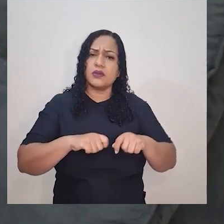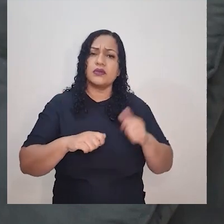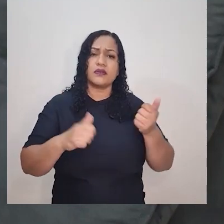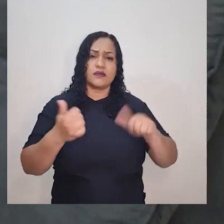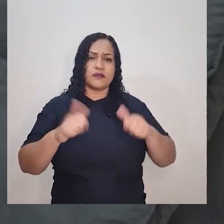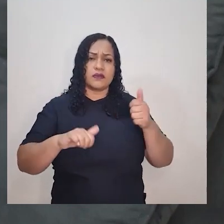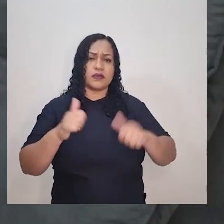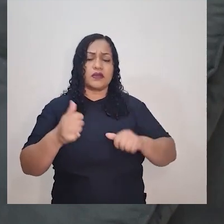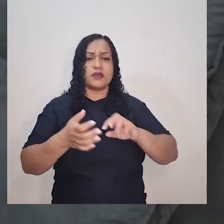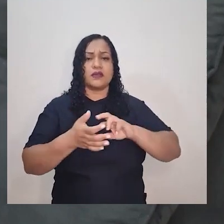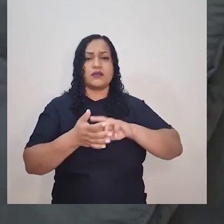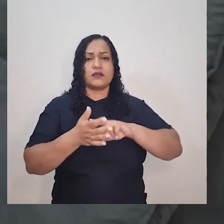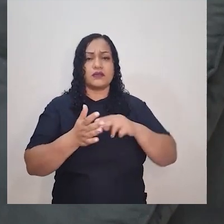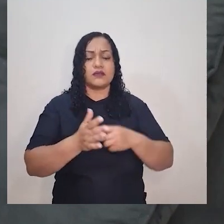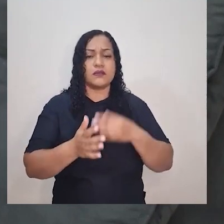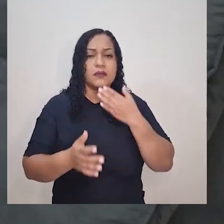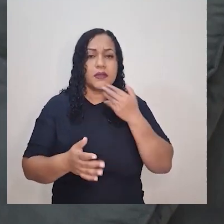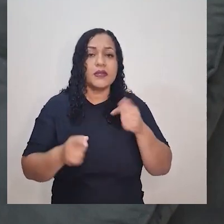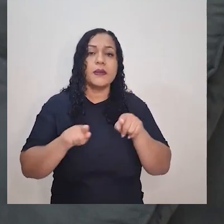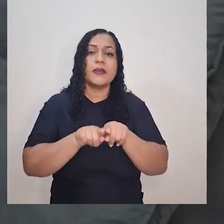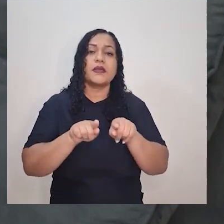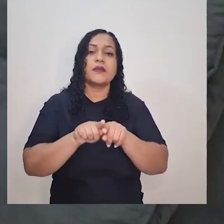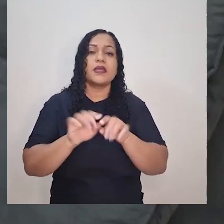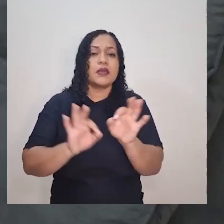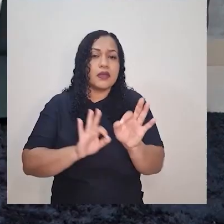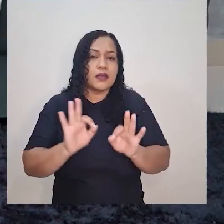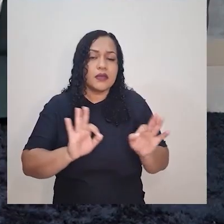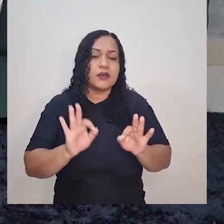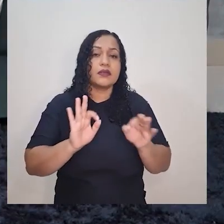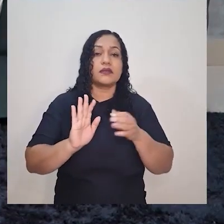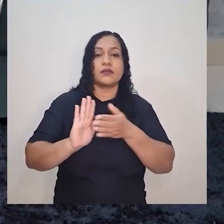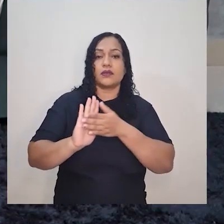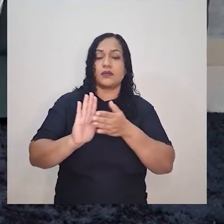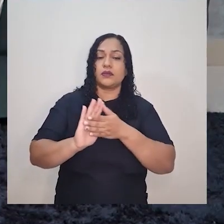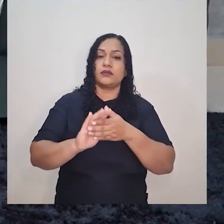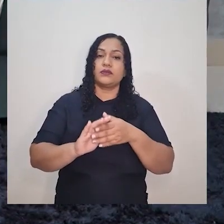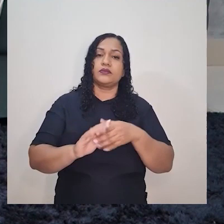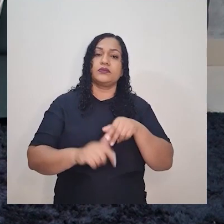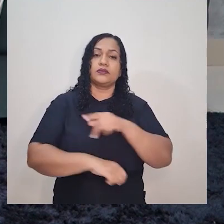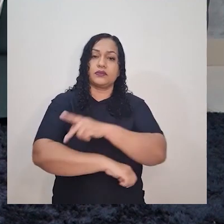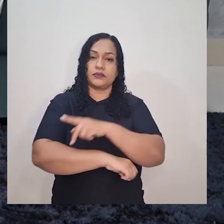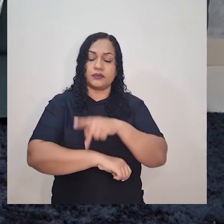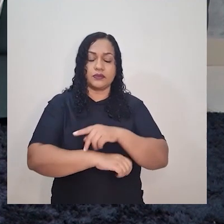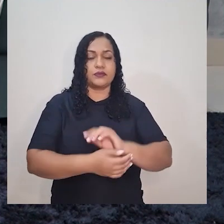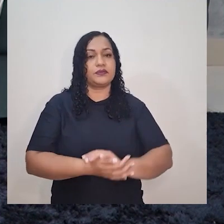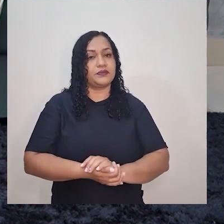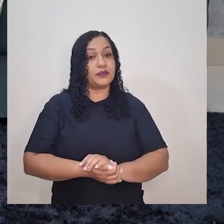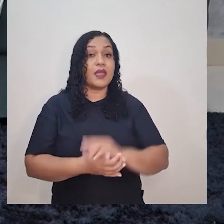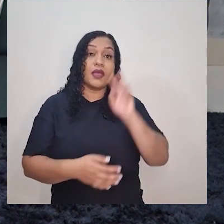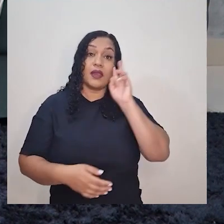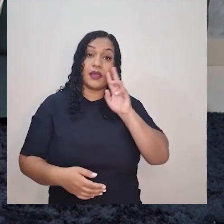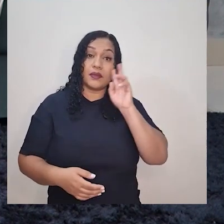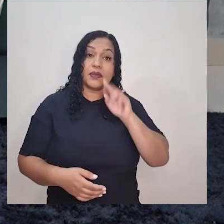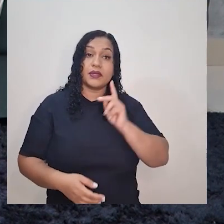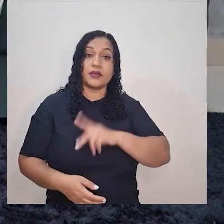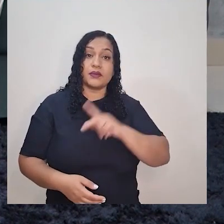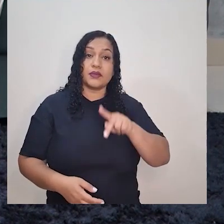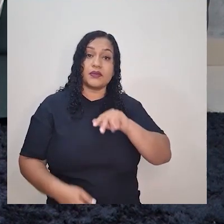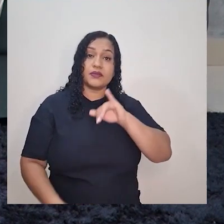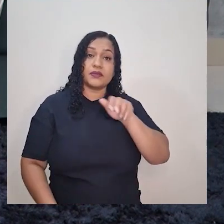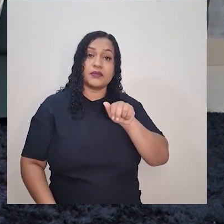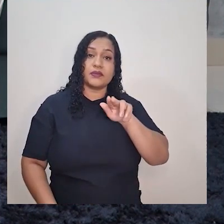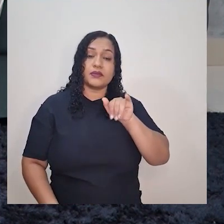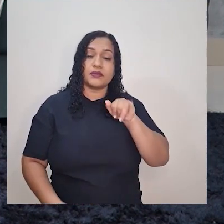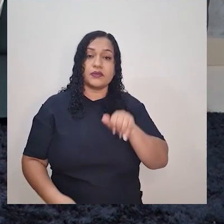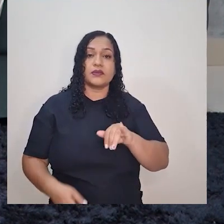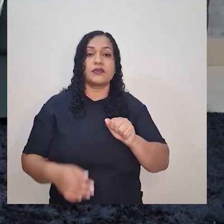possa replanejar a sua proposta pedagógica. Lembrando, professora Janaína, que esses elementos eles se relacionam